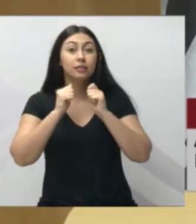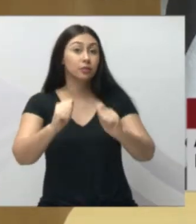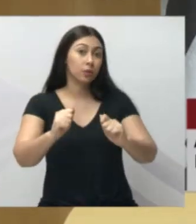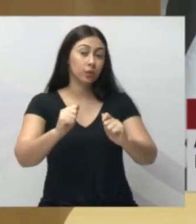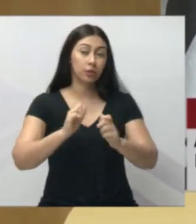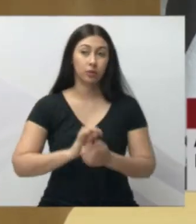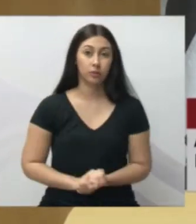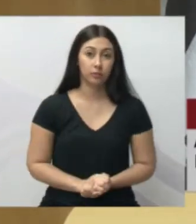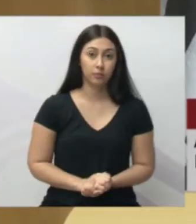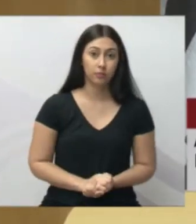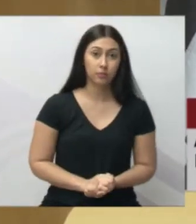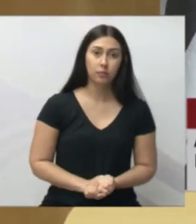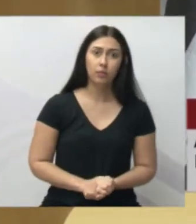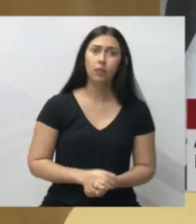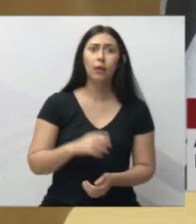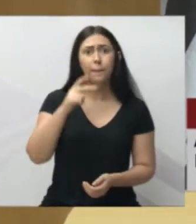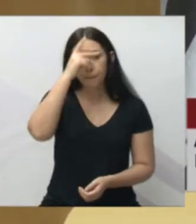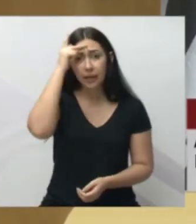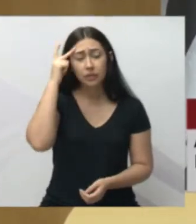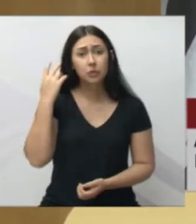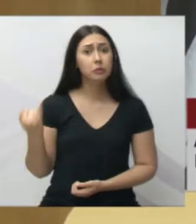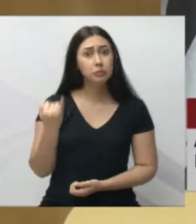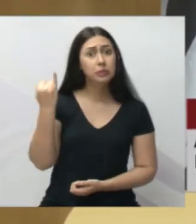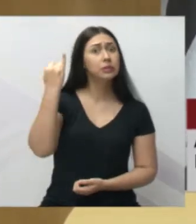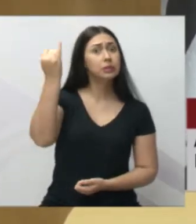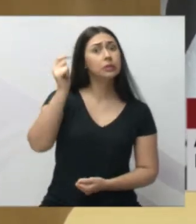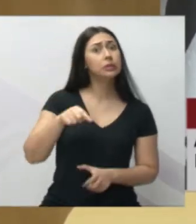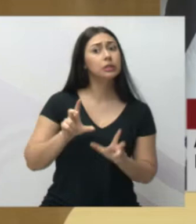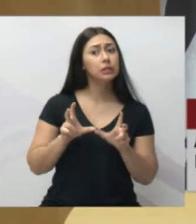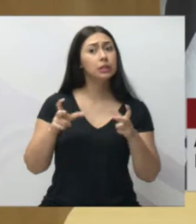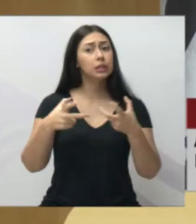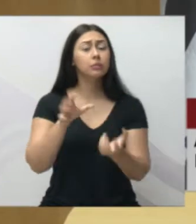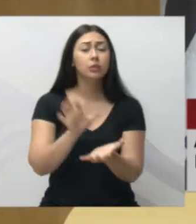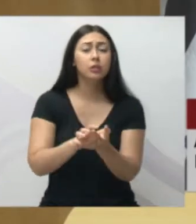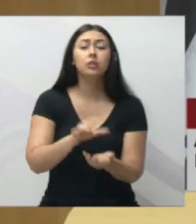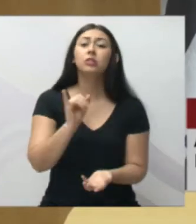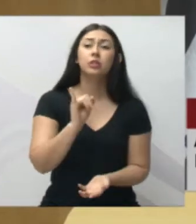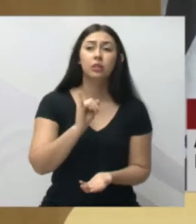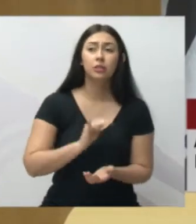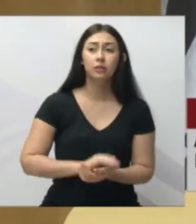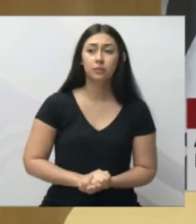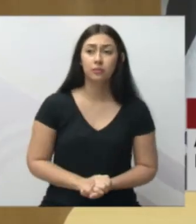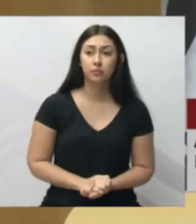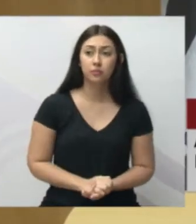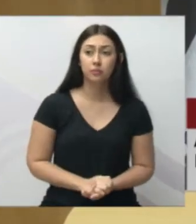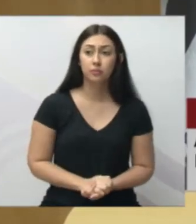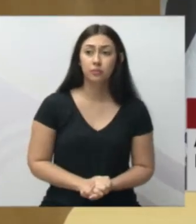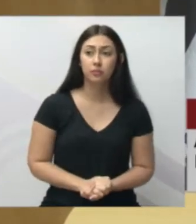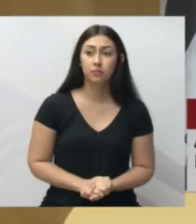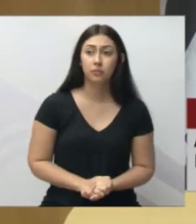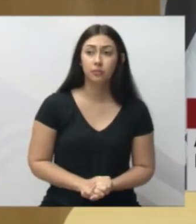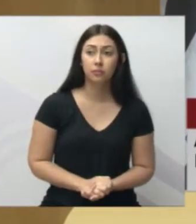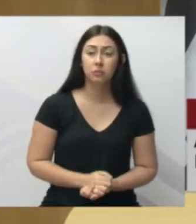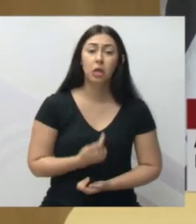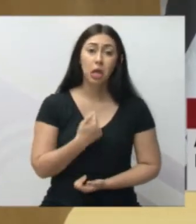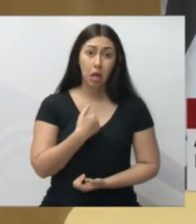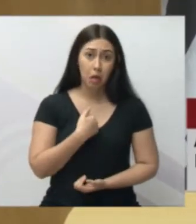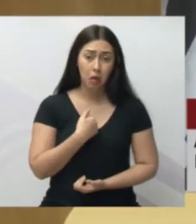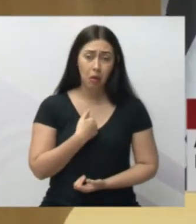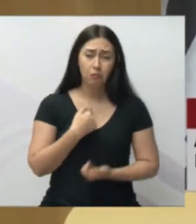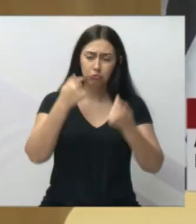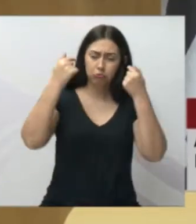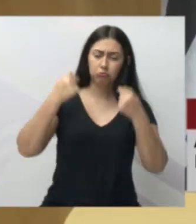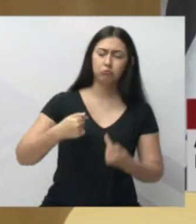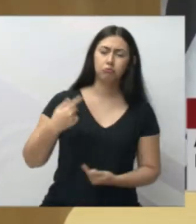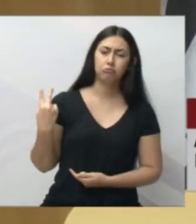Câmara Municipal e, mais uma vez, o braço direito do vereador. Eu, enquanto